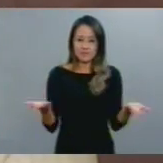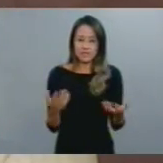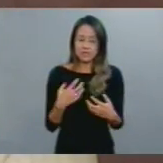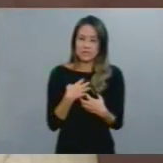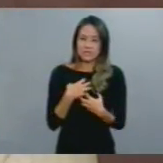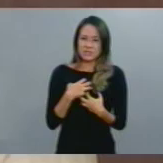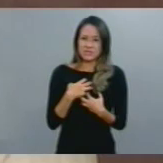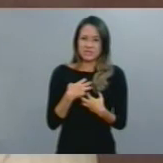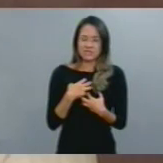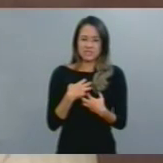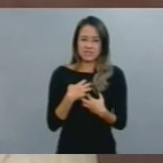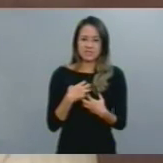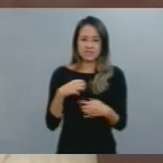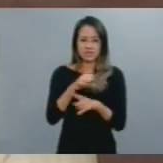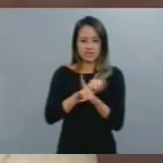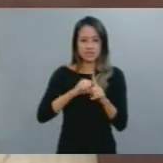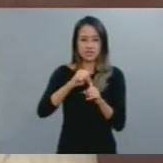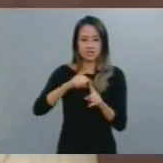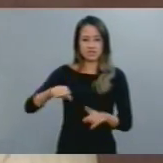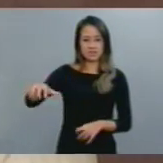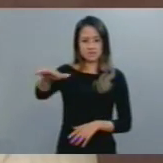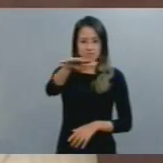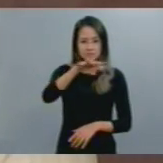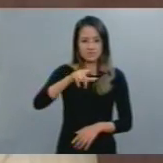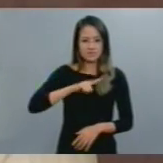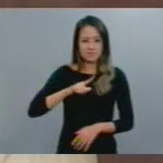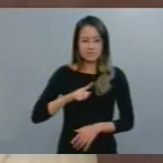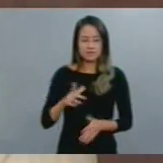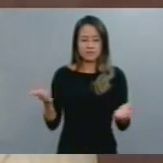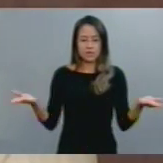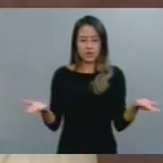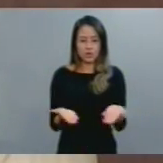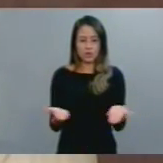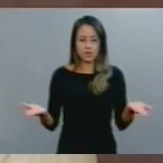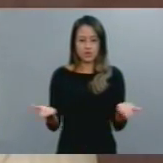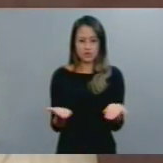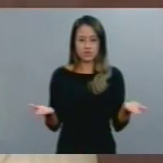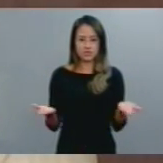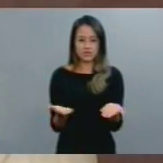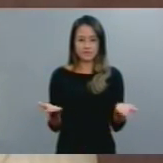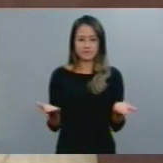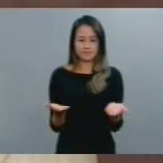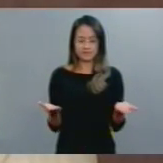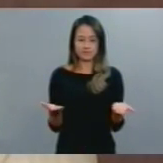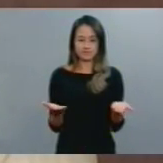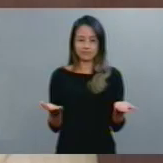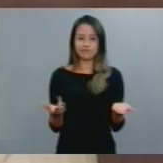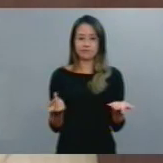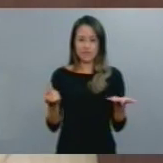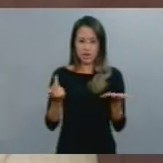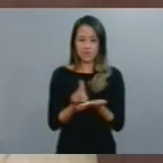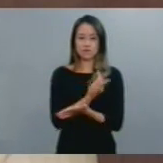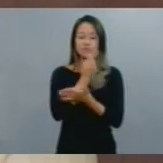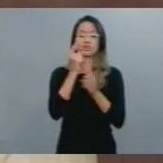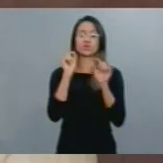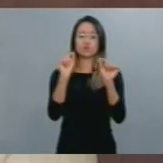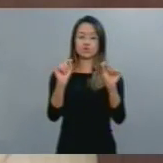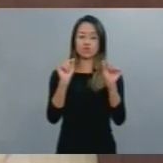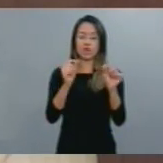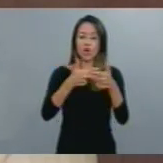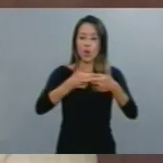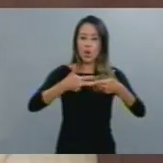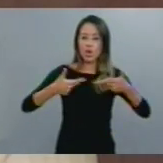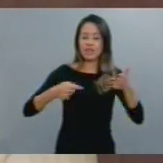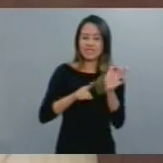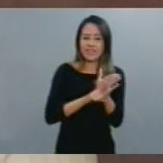de repulsa que a sociedade tem hoje, por mais legítimo que seja, ele pode resultar em coisa muito